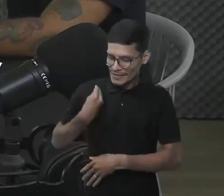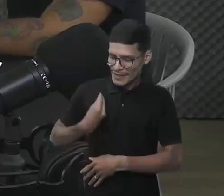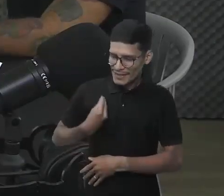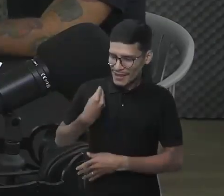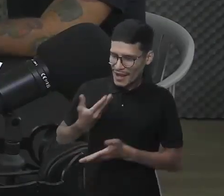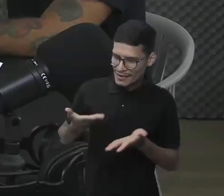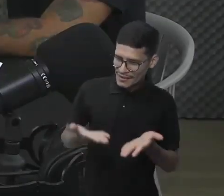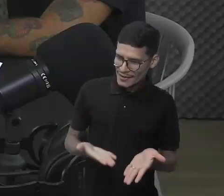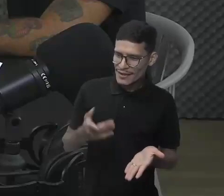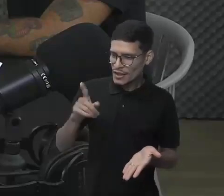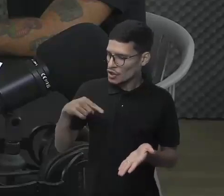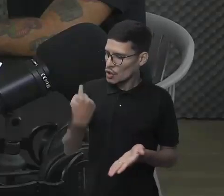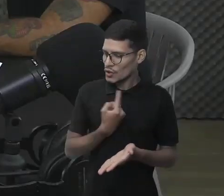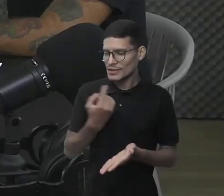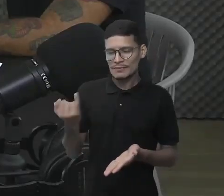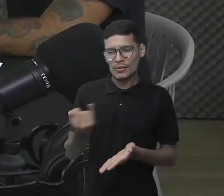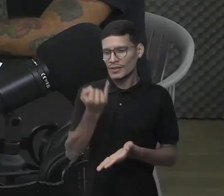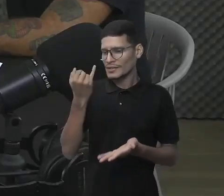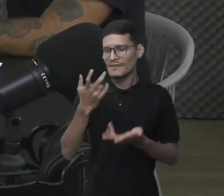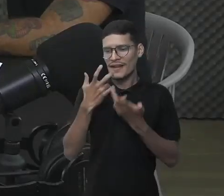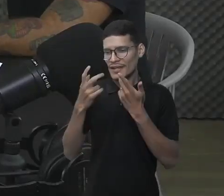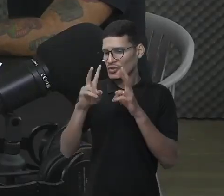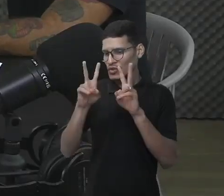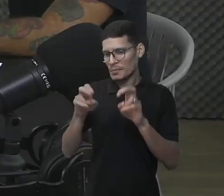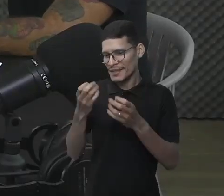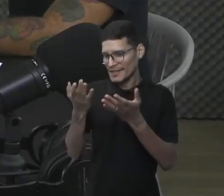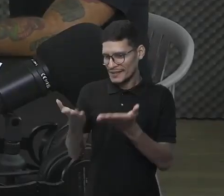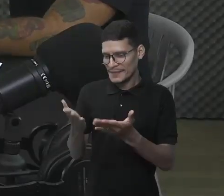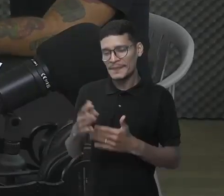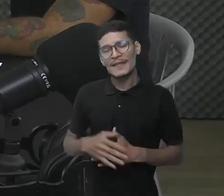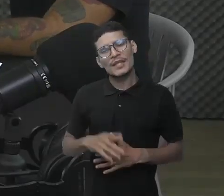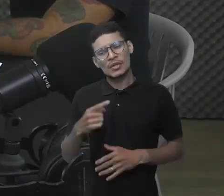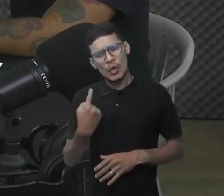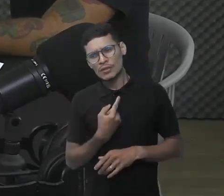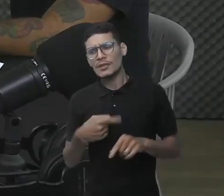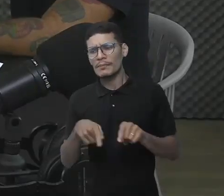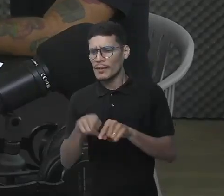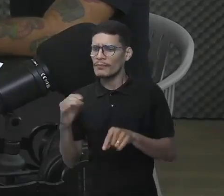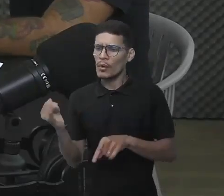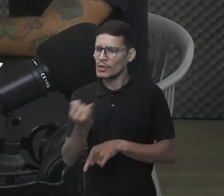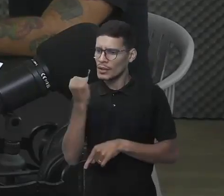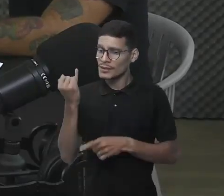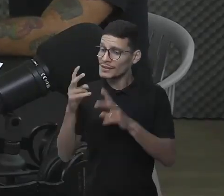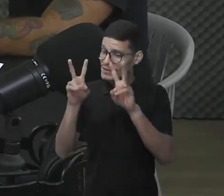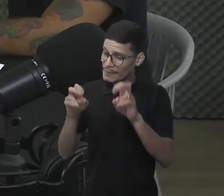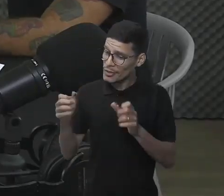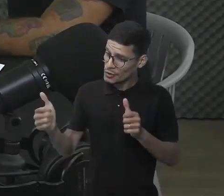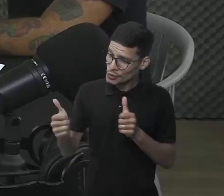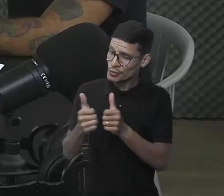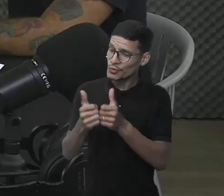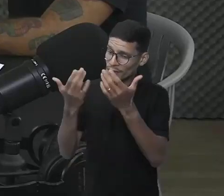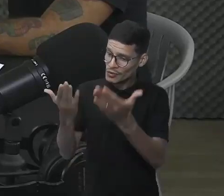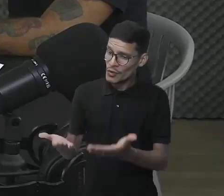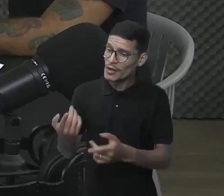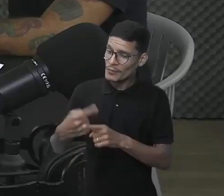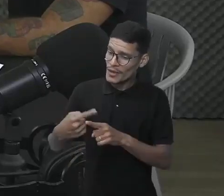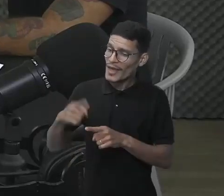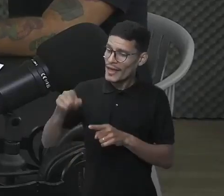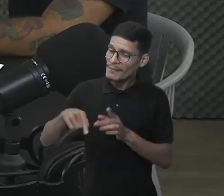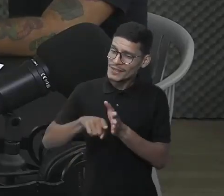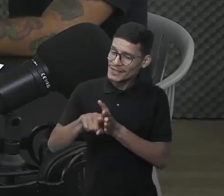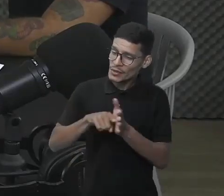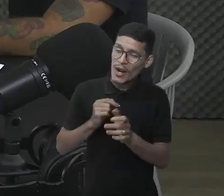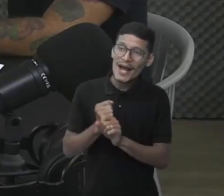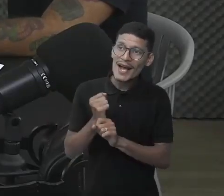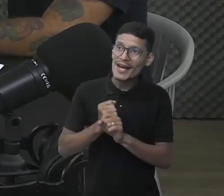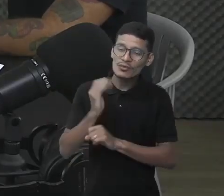nós é muito importante falar sobre o tema e para nós é muito importante falar sobre o tema com a sua presença que é pesquisadora já há tanto